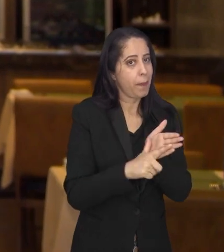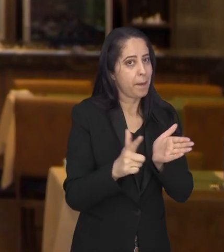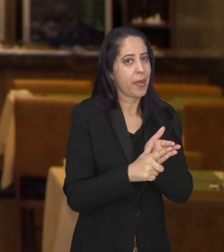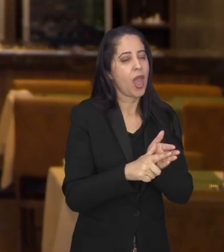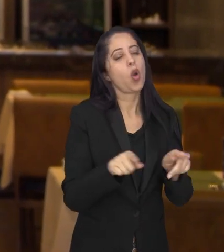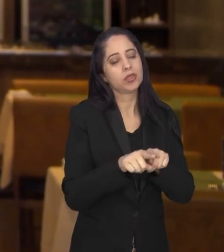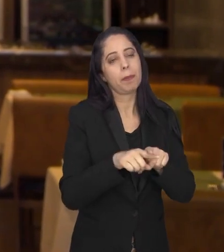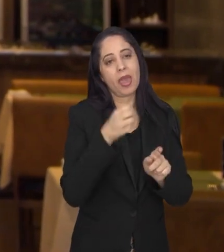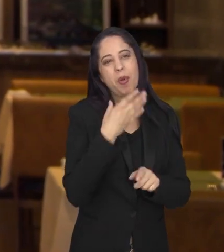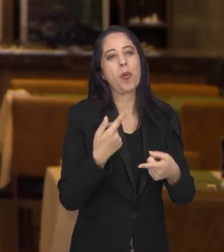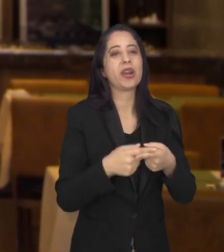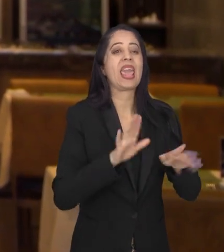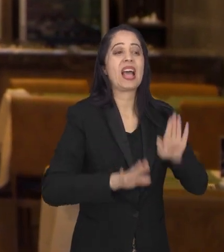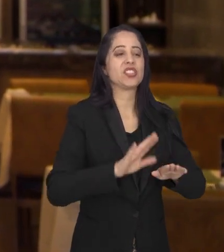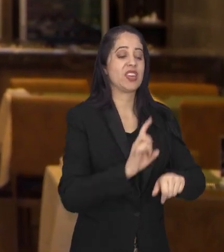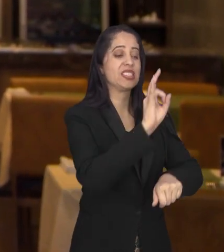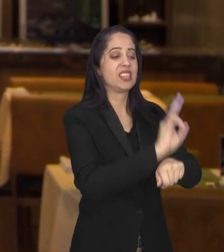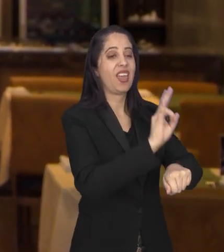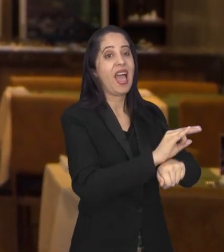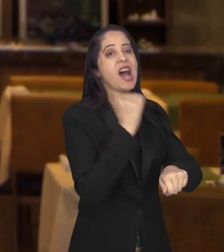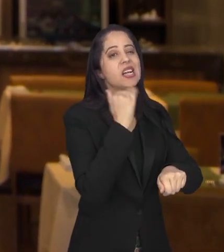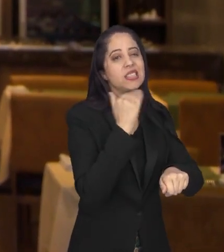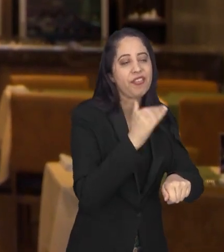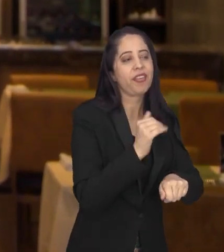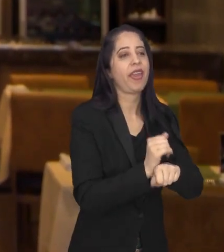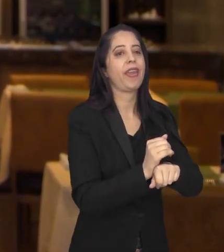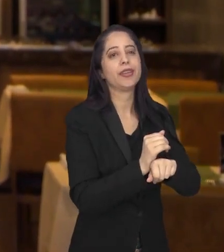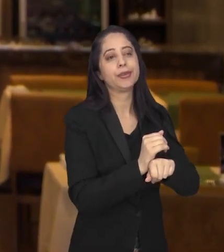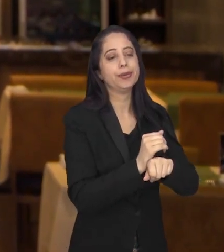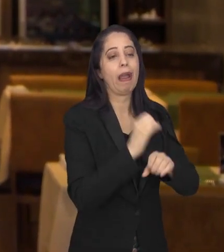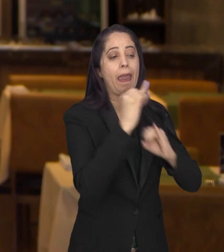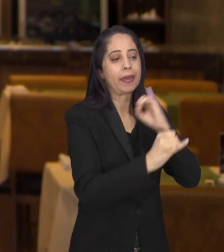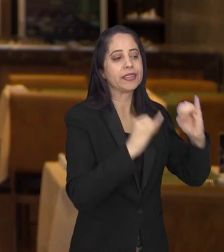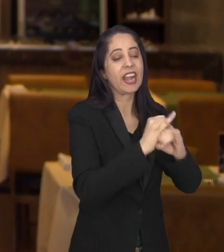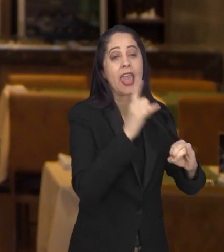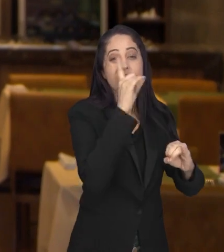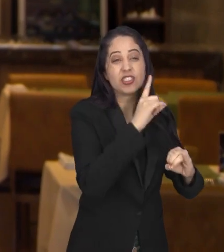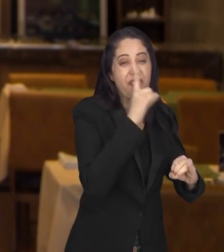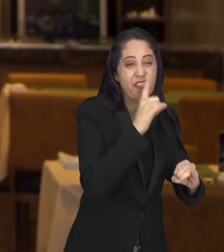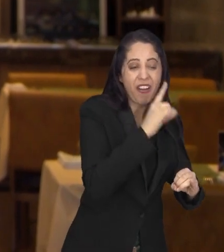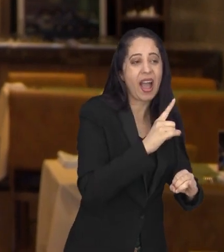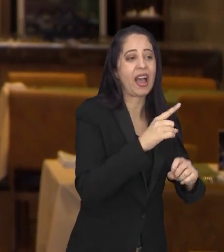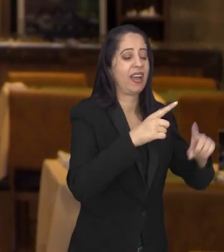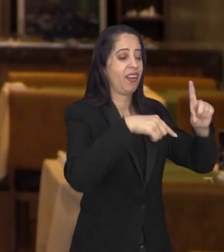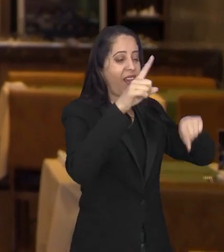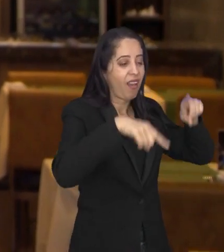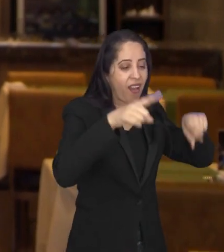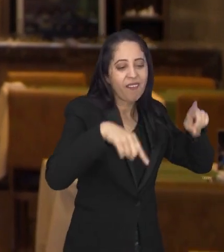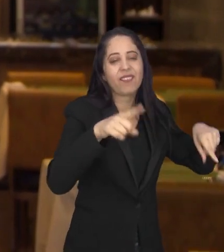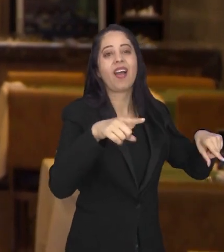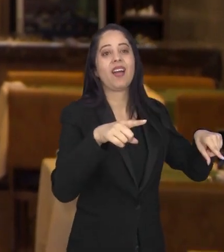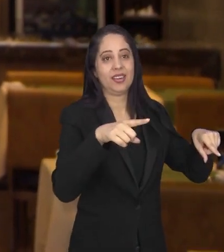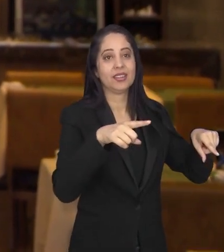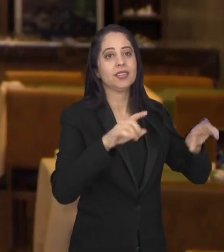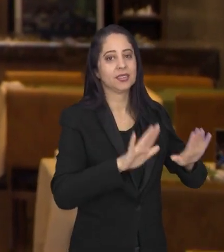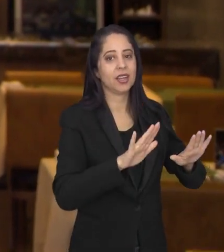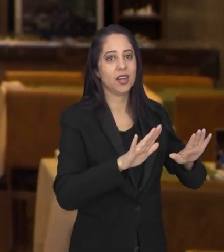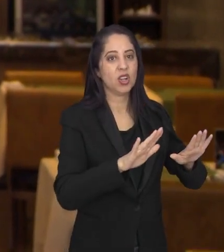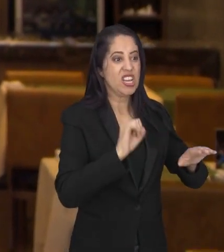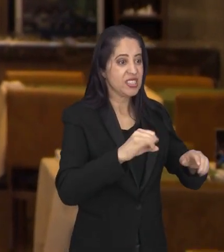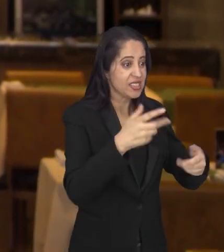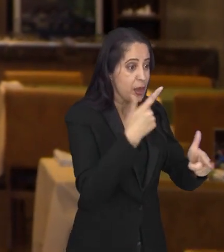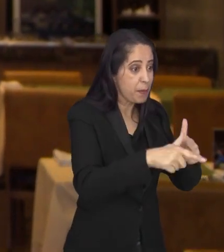ver exatamente o prato que ele vai receber. O projeto de lei propõe também que a senha seja de fácil acesso à internet. Ela deve ficar